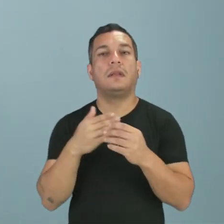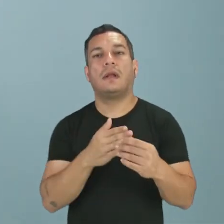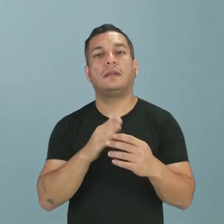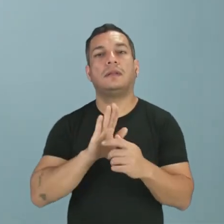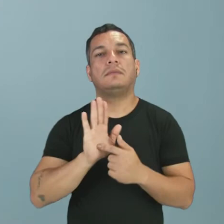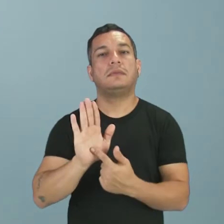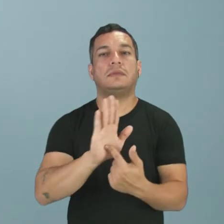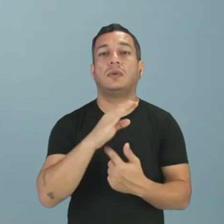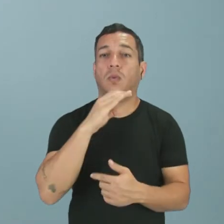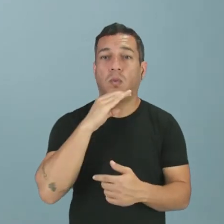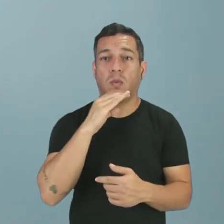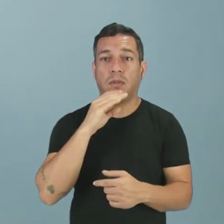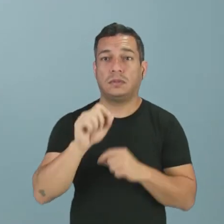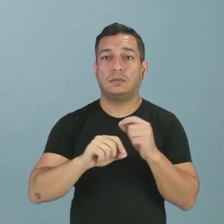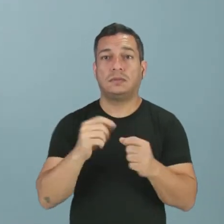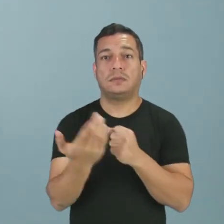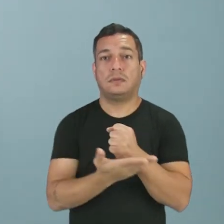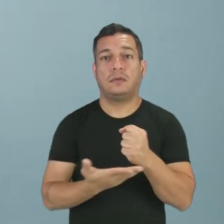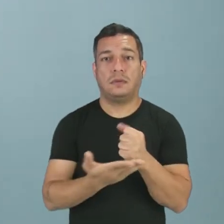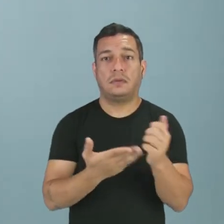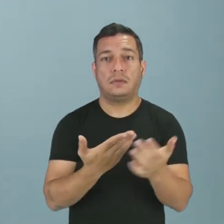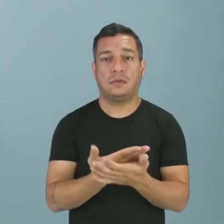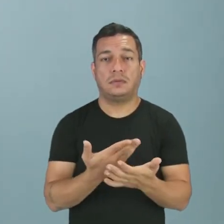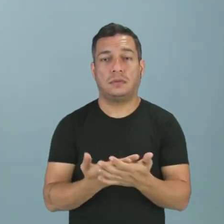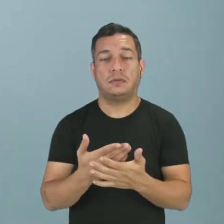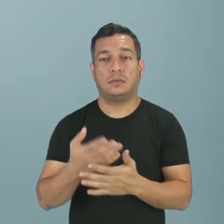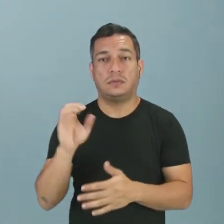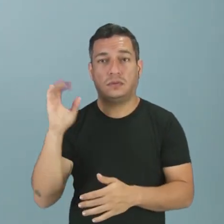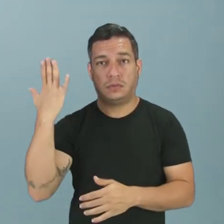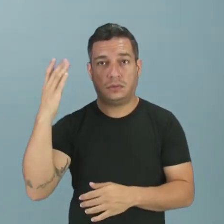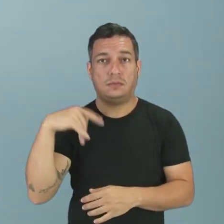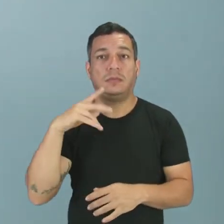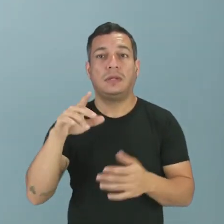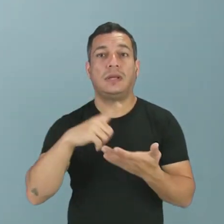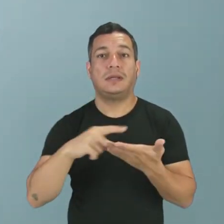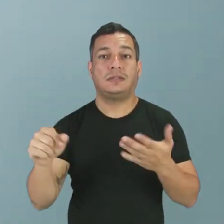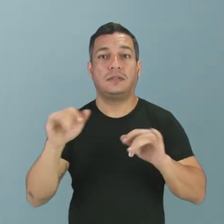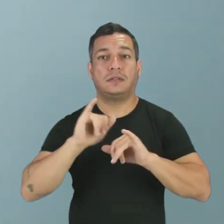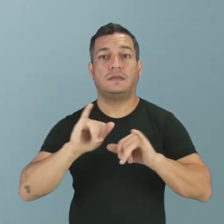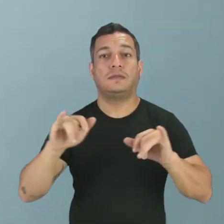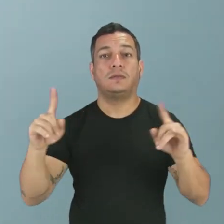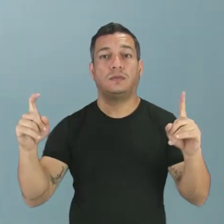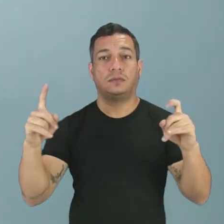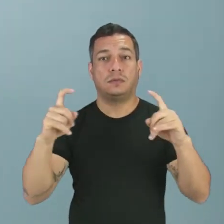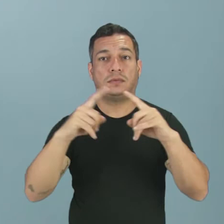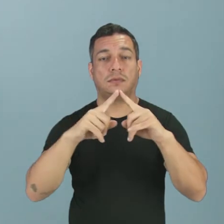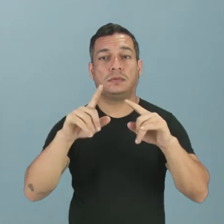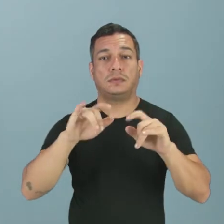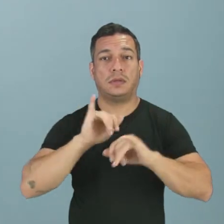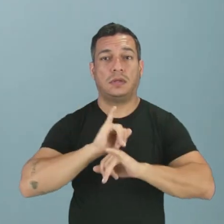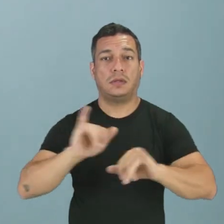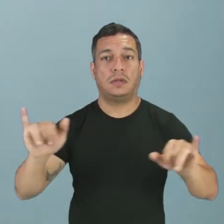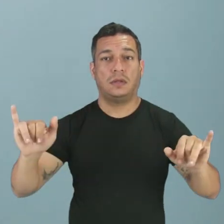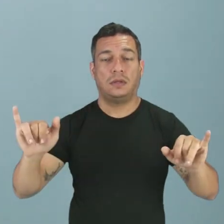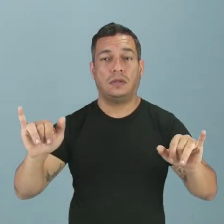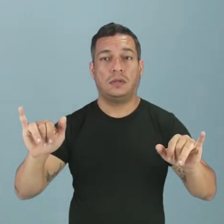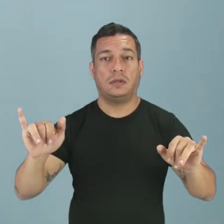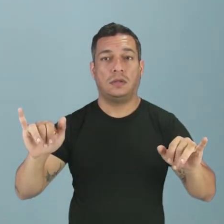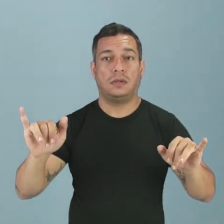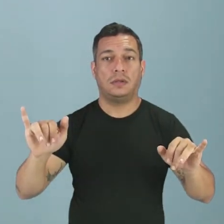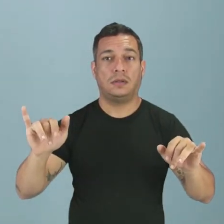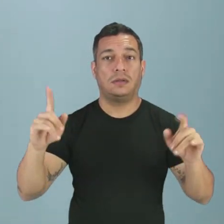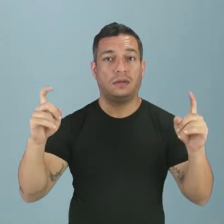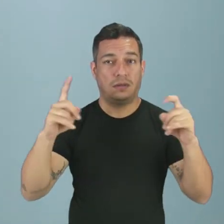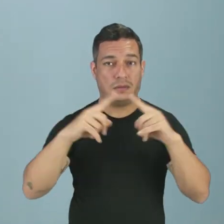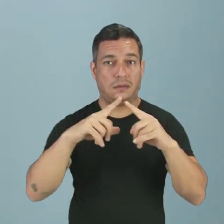traz conhecimentos baseados em estudos de casos é o artigo científico. Quando eu tenho artigo de